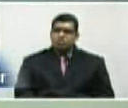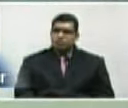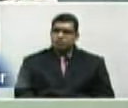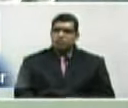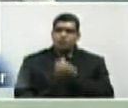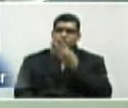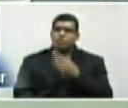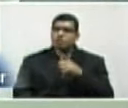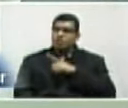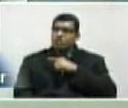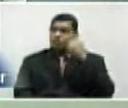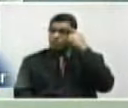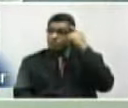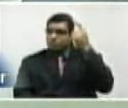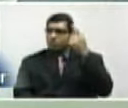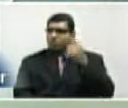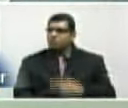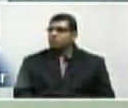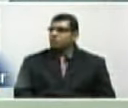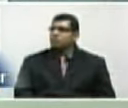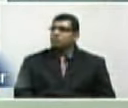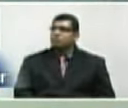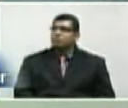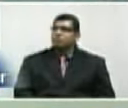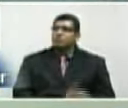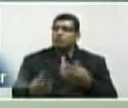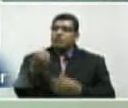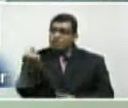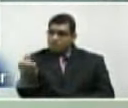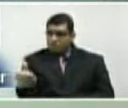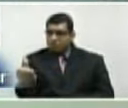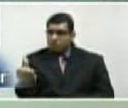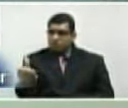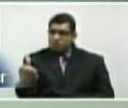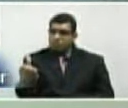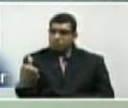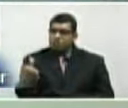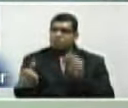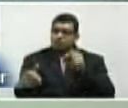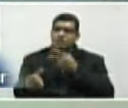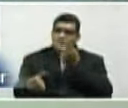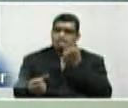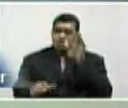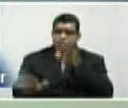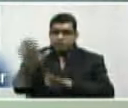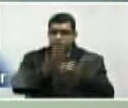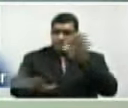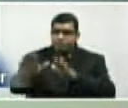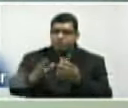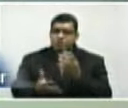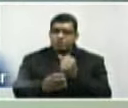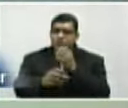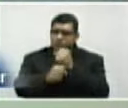Para ter uma ideia, a seção 6, que diz do controle e prestação